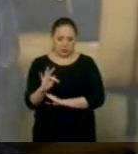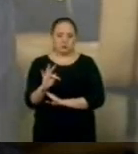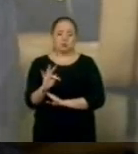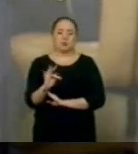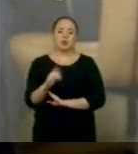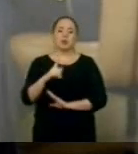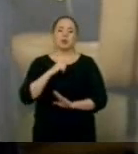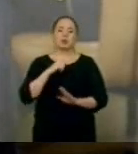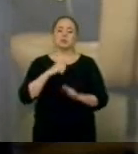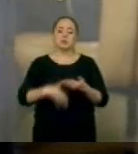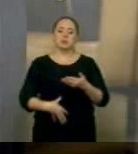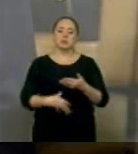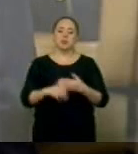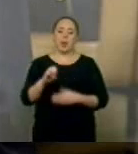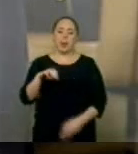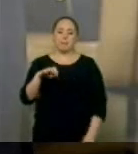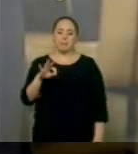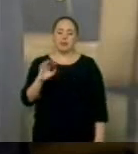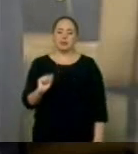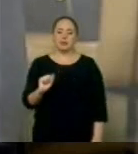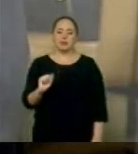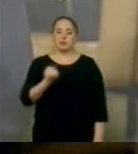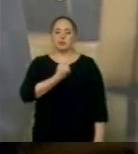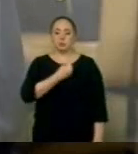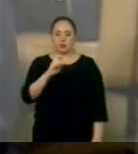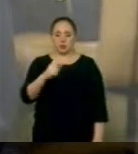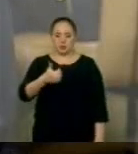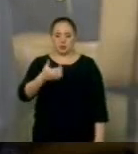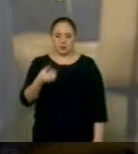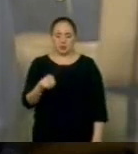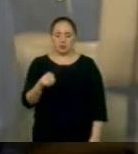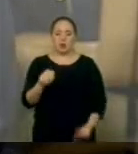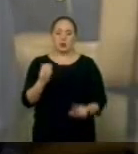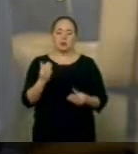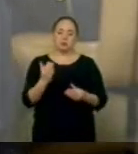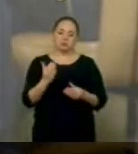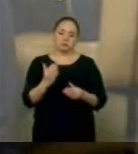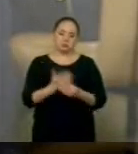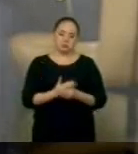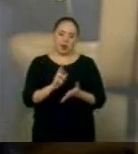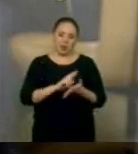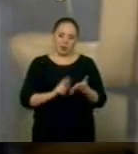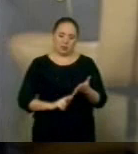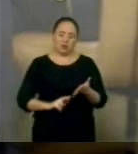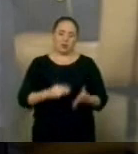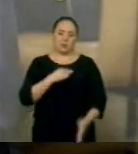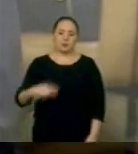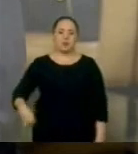expresso na ementa proferida no inquérito 510, em processo de relatoria do eminente ministro Celso de